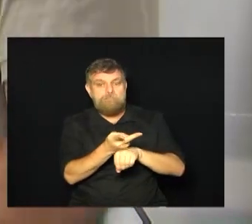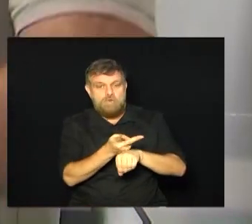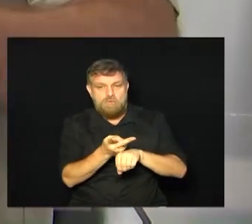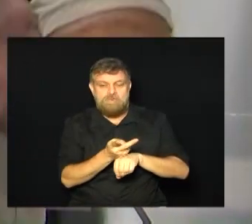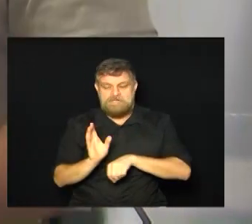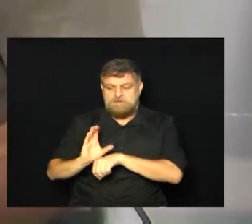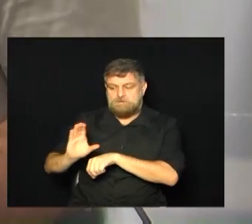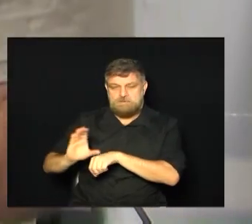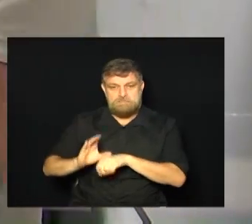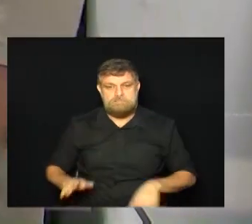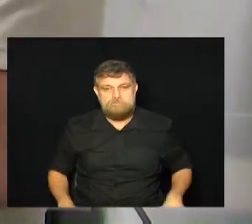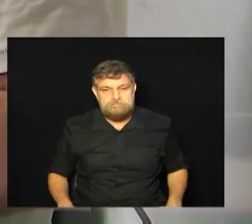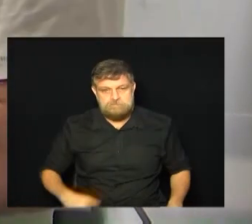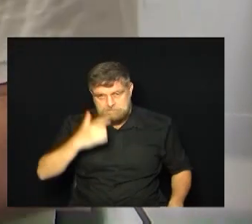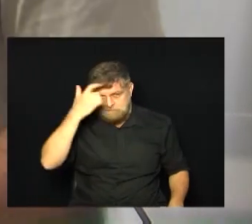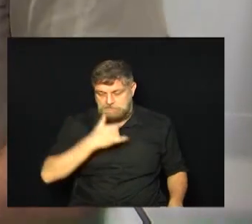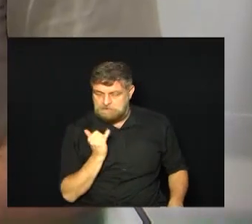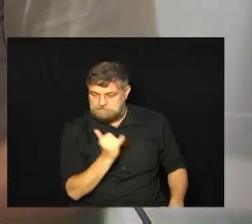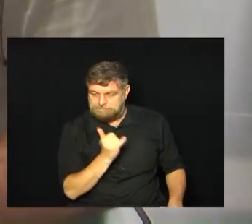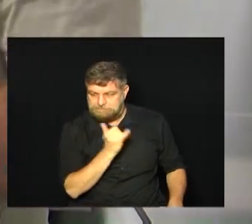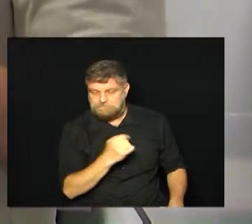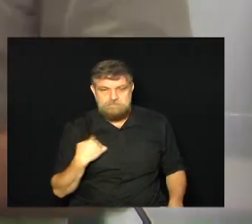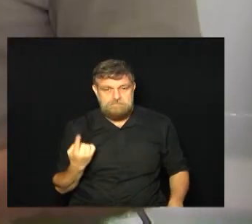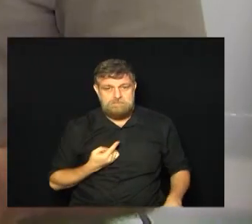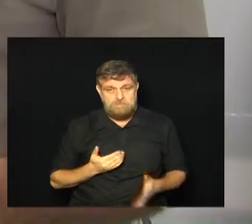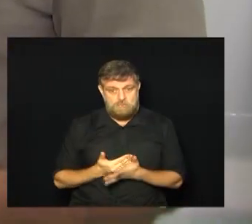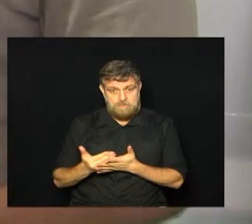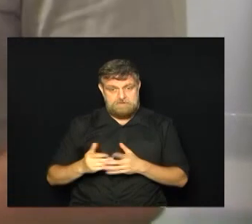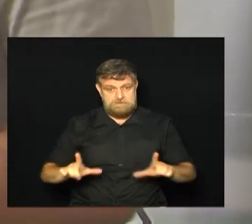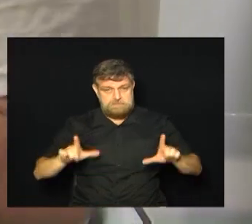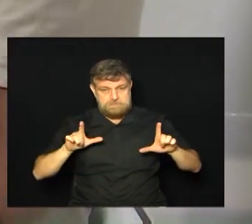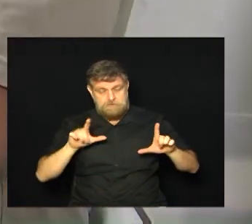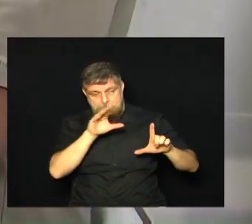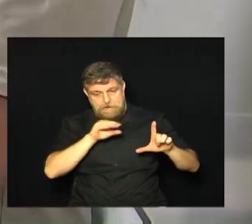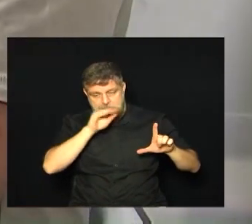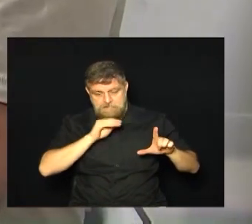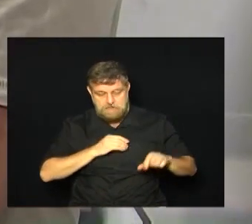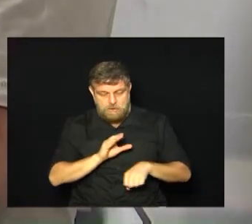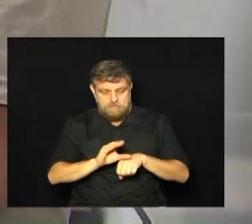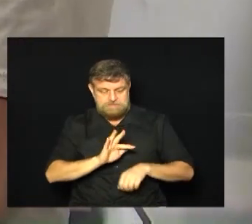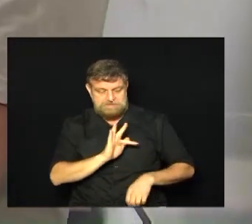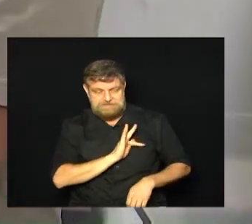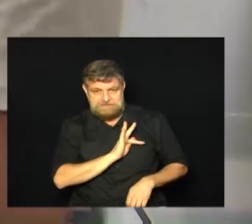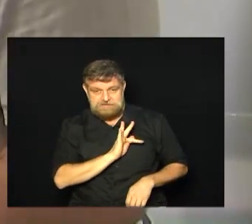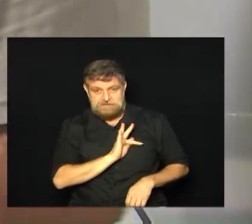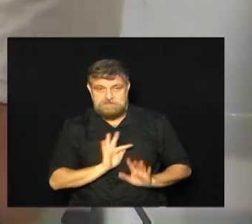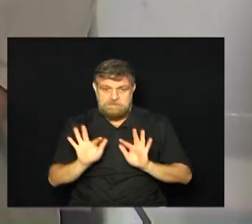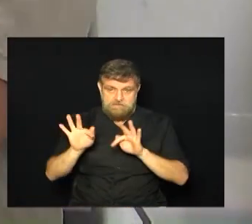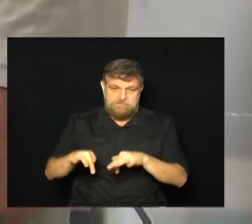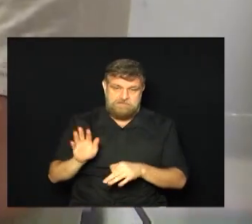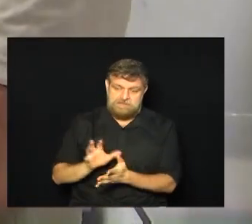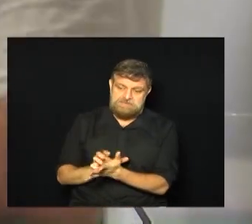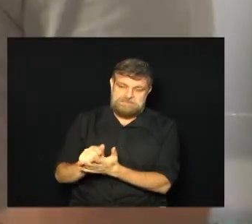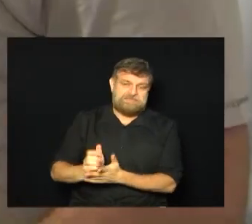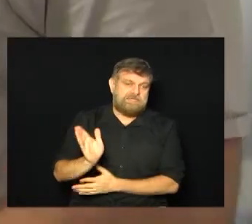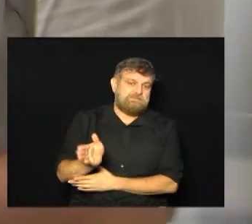qualificação. Bom, vamos lá. Eu falei no início aqui da nossa participação ao vivo que os cursos técnicos, né, se encerraram, as